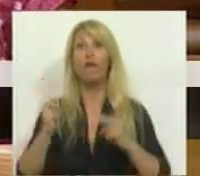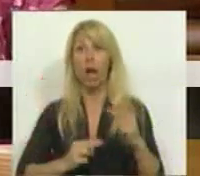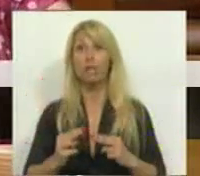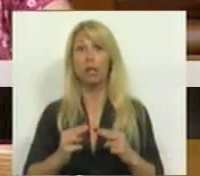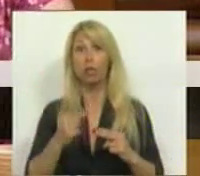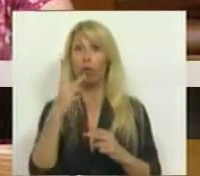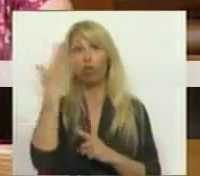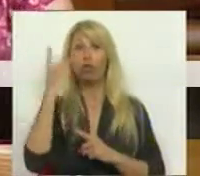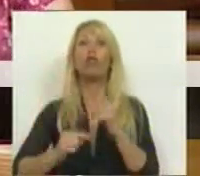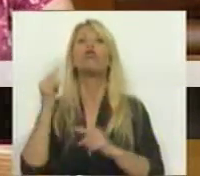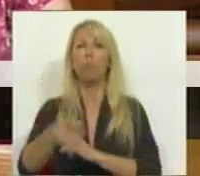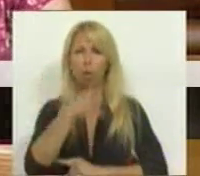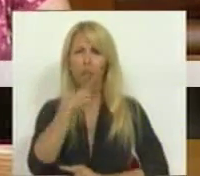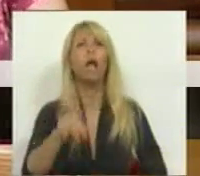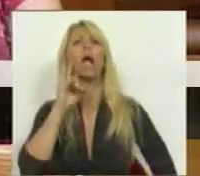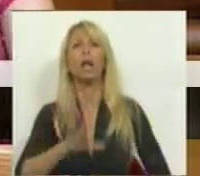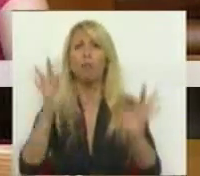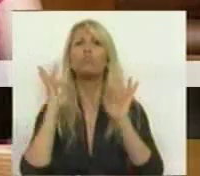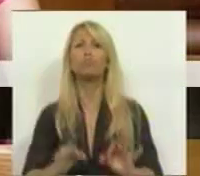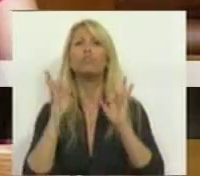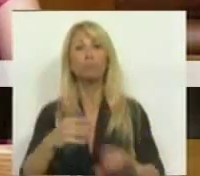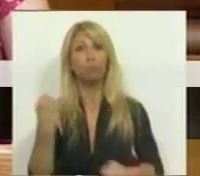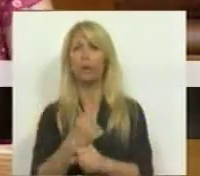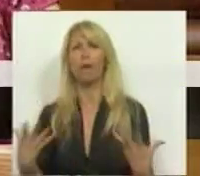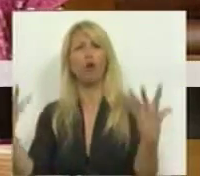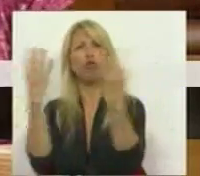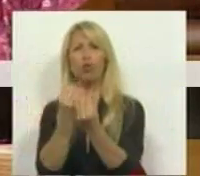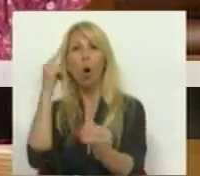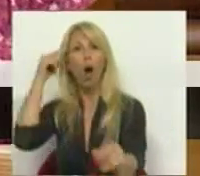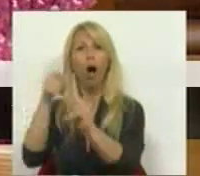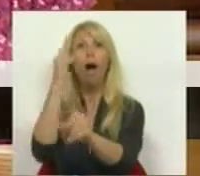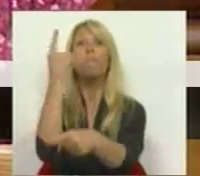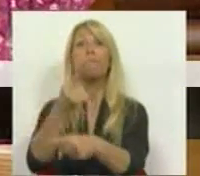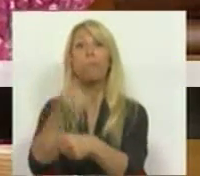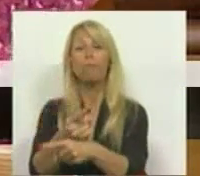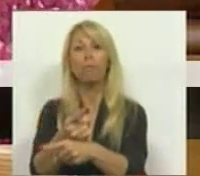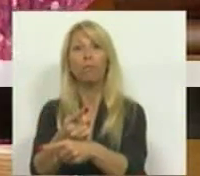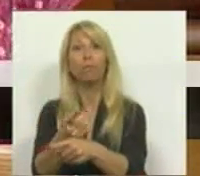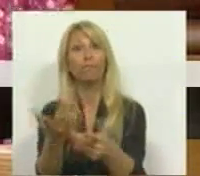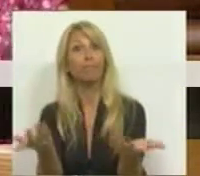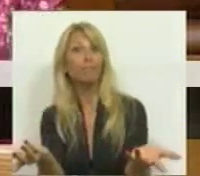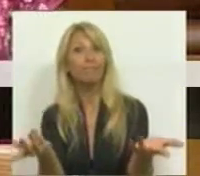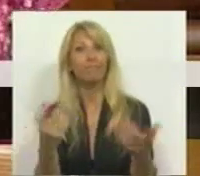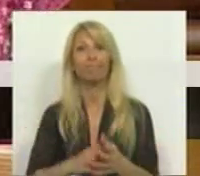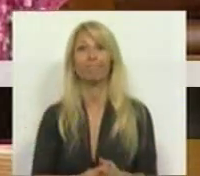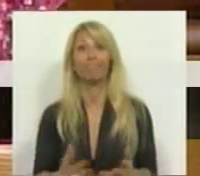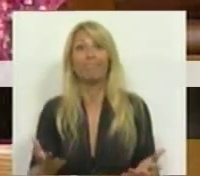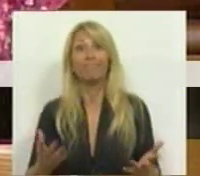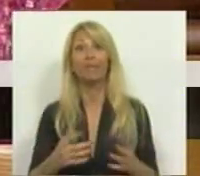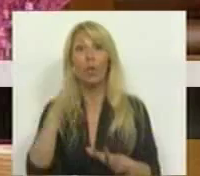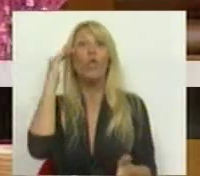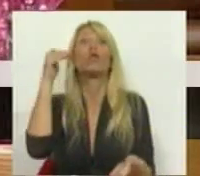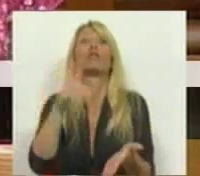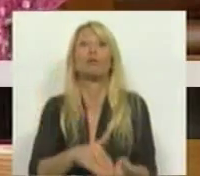estou a citá-la, trabalhar lado a lado no mesmo sentido. Eis o preço do